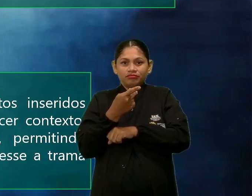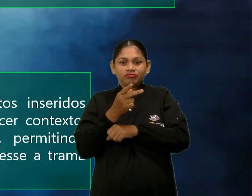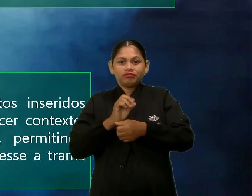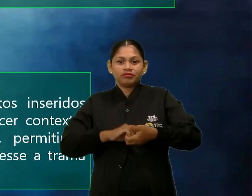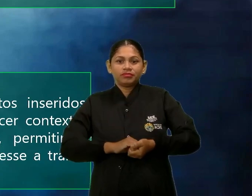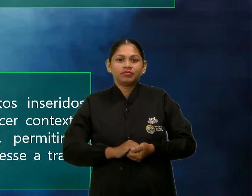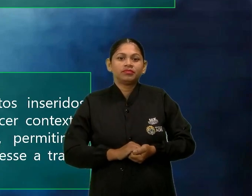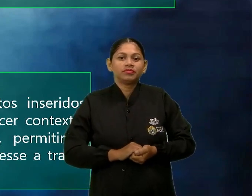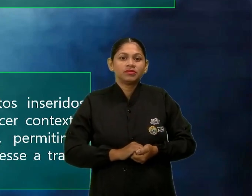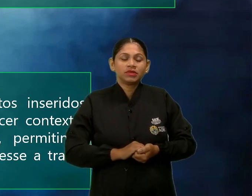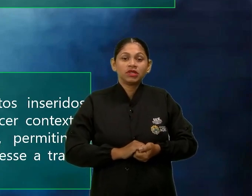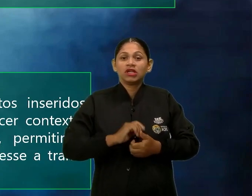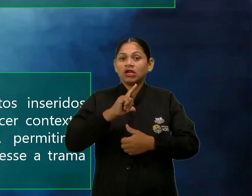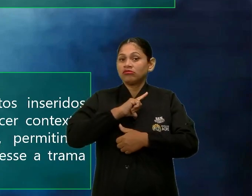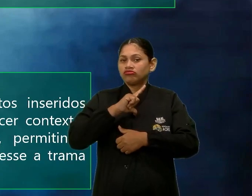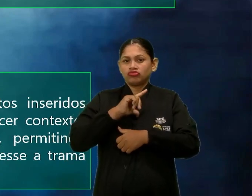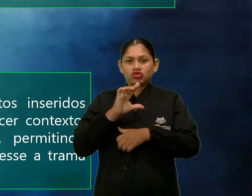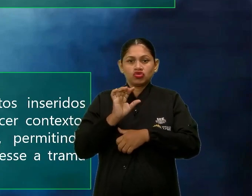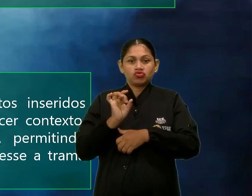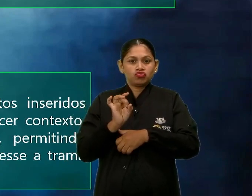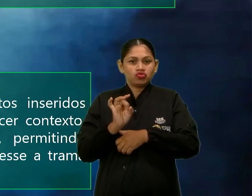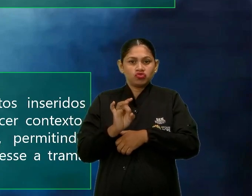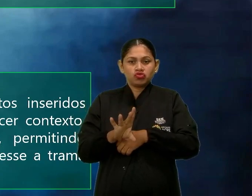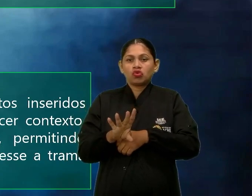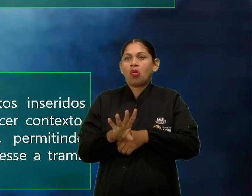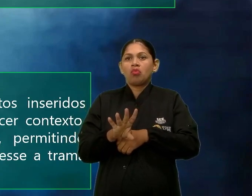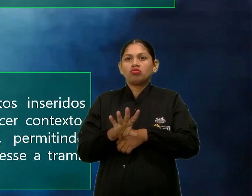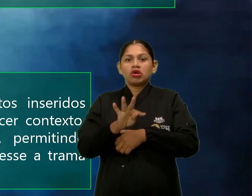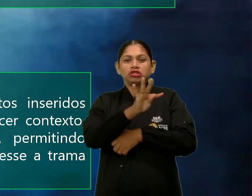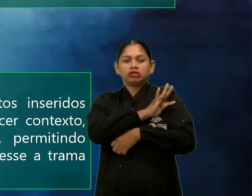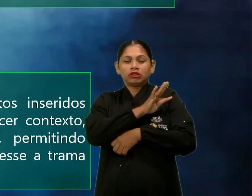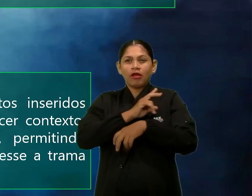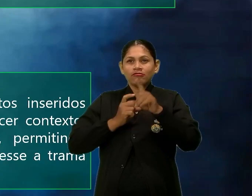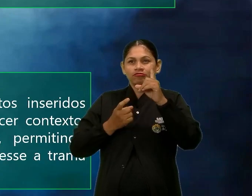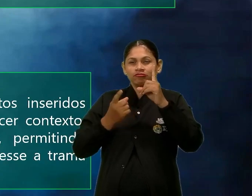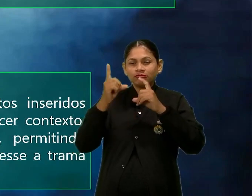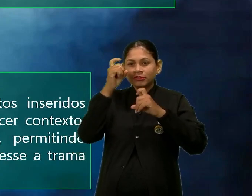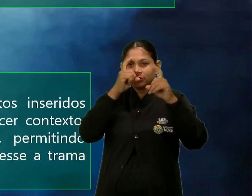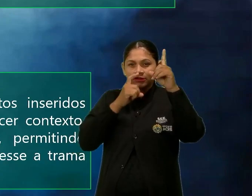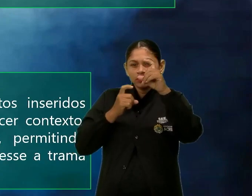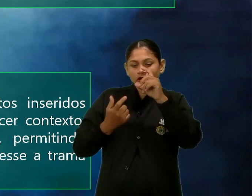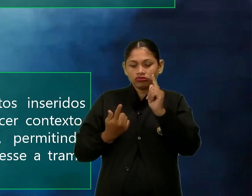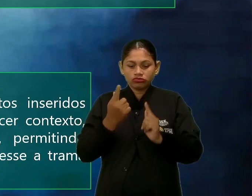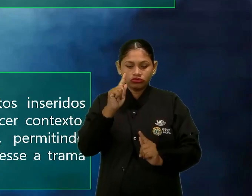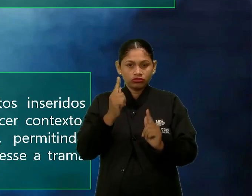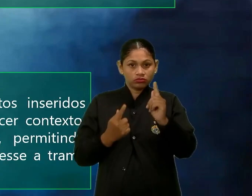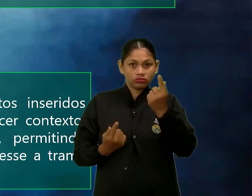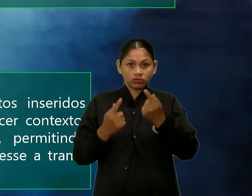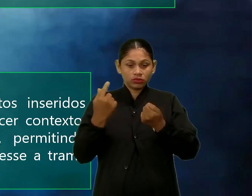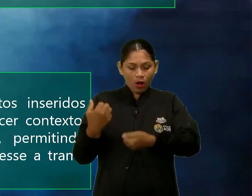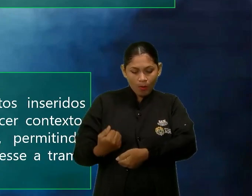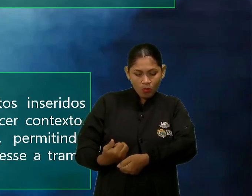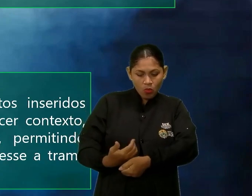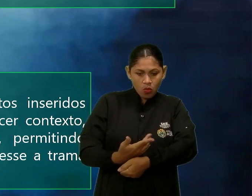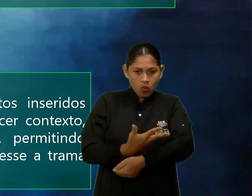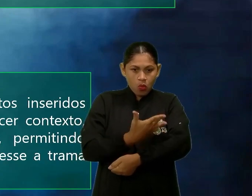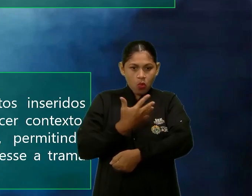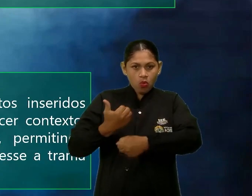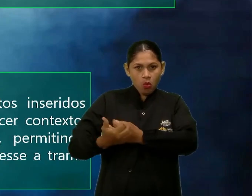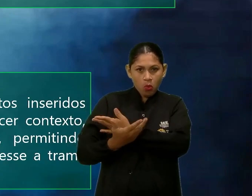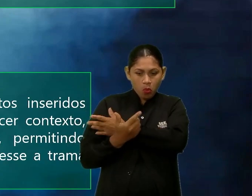falas. Existiam apenas expressões faciais e gestos que transmitiam as emoções e as